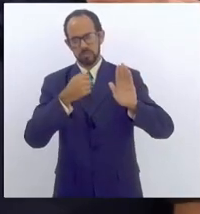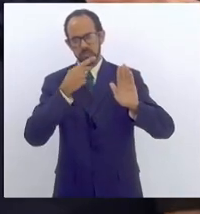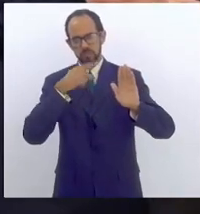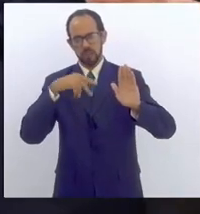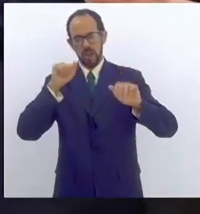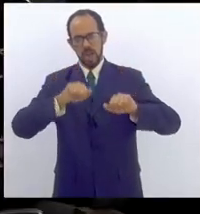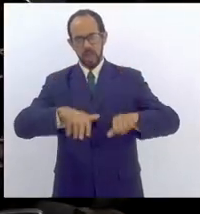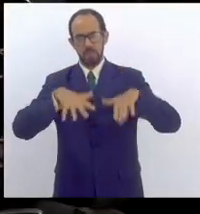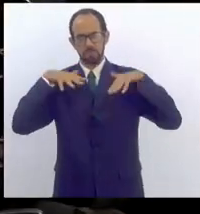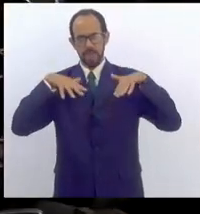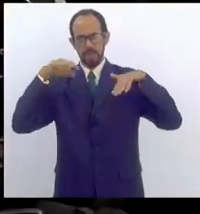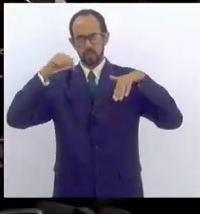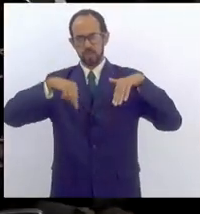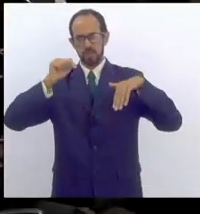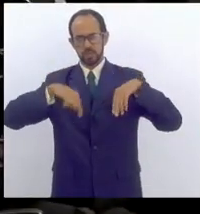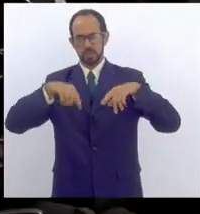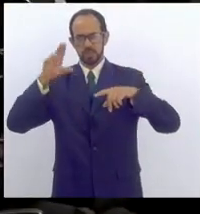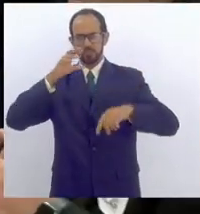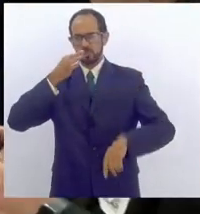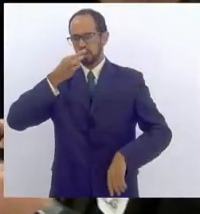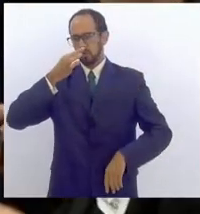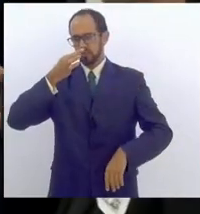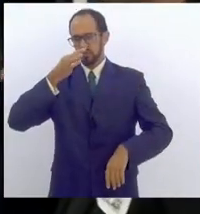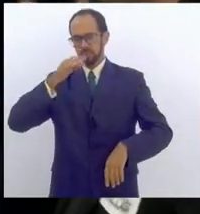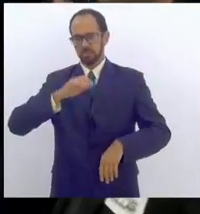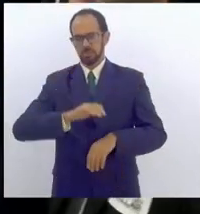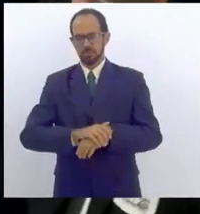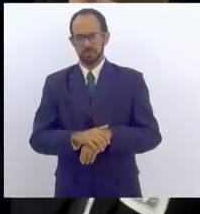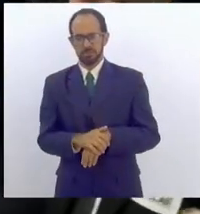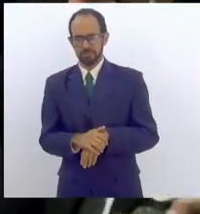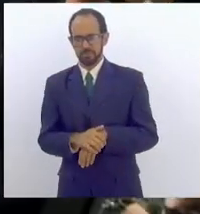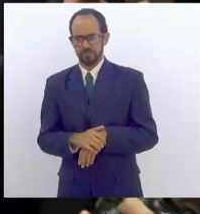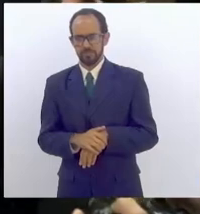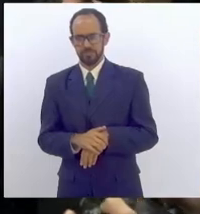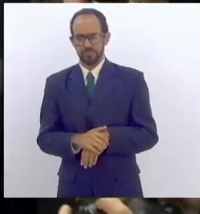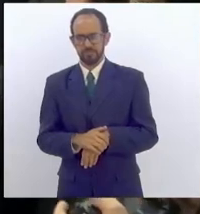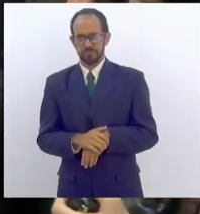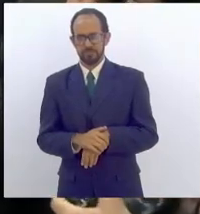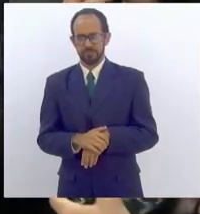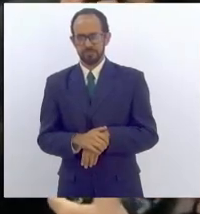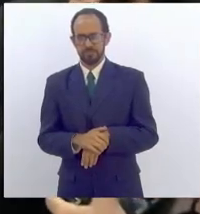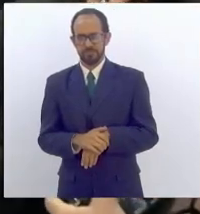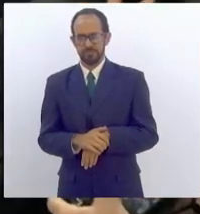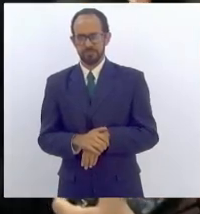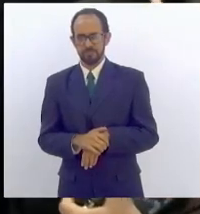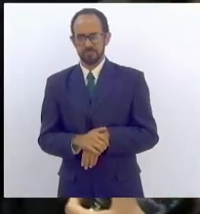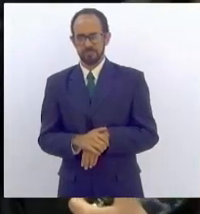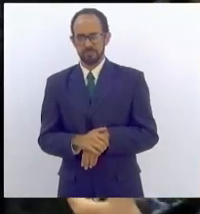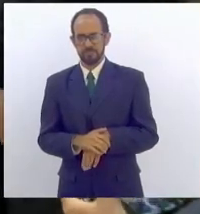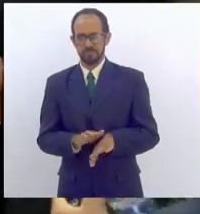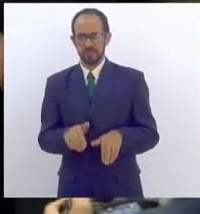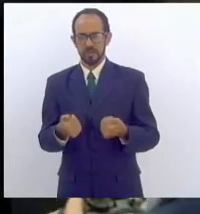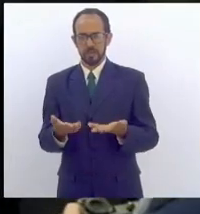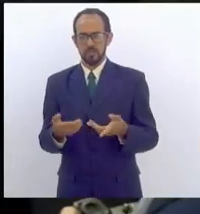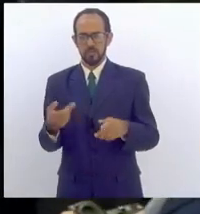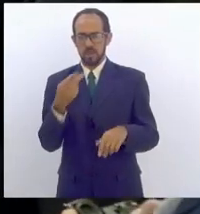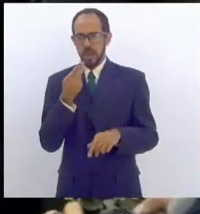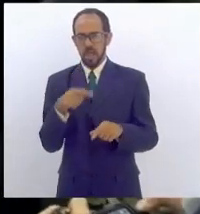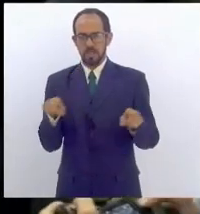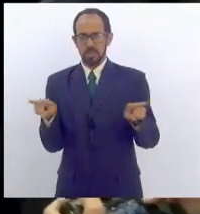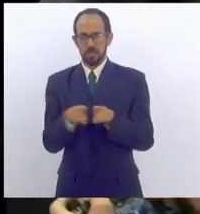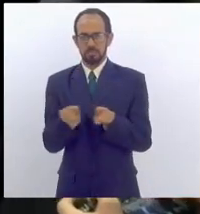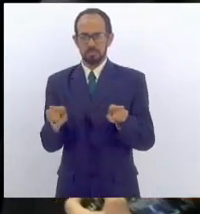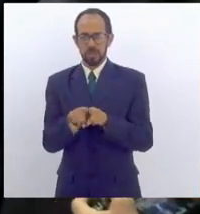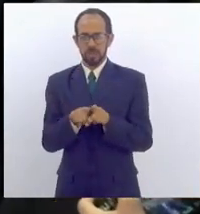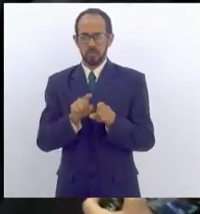no microfone dessa casa. Abaixa meu retorno, por favor, aqui. Está na microfonia. E dizer que